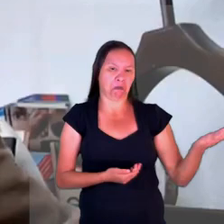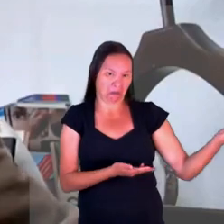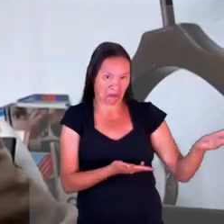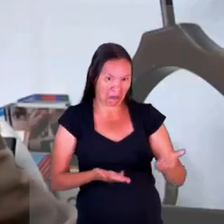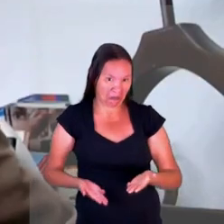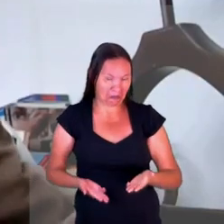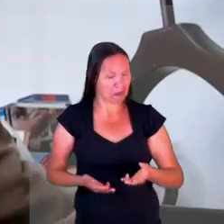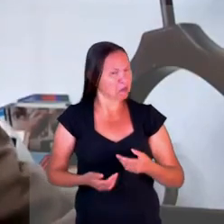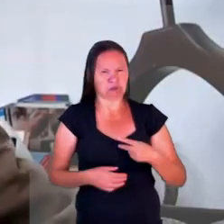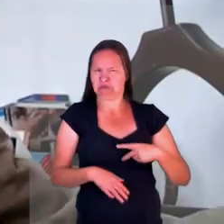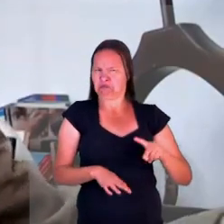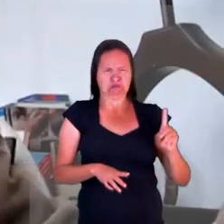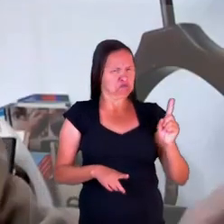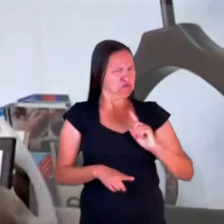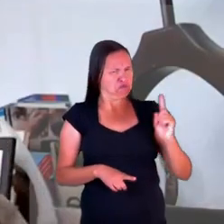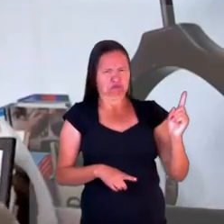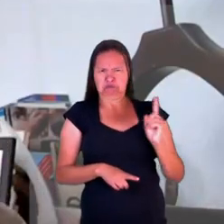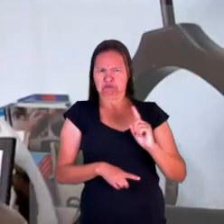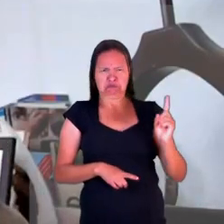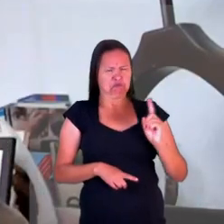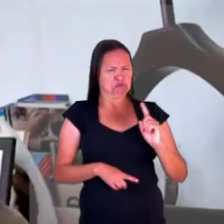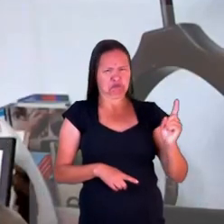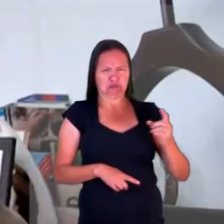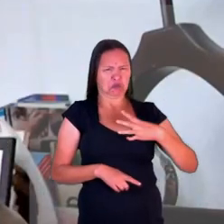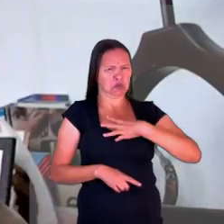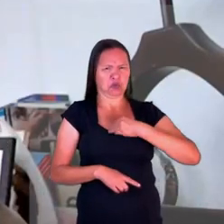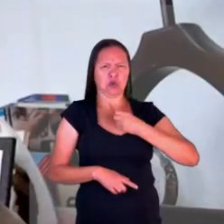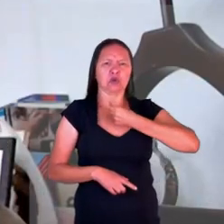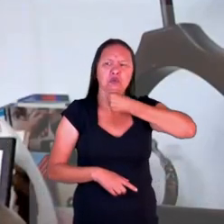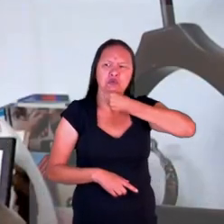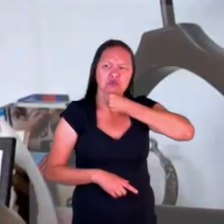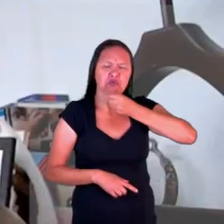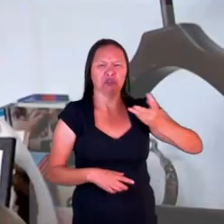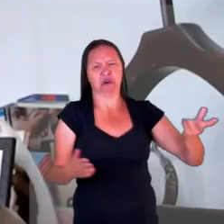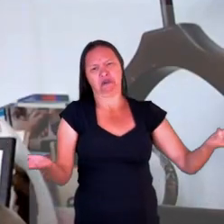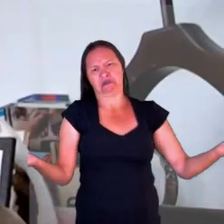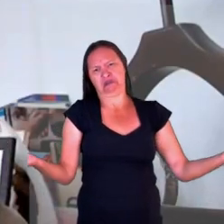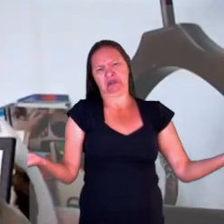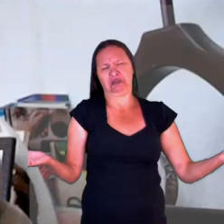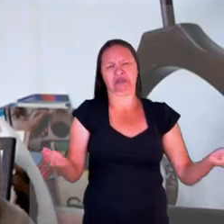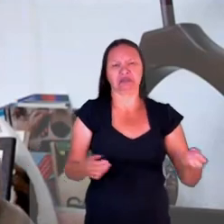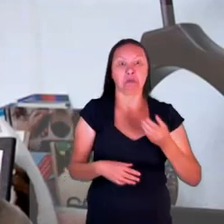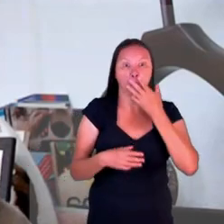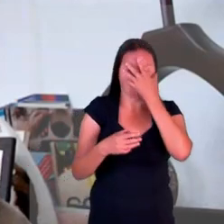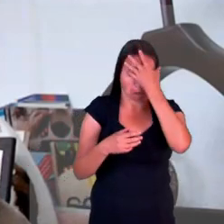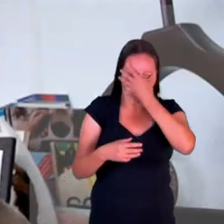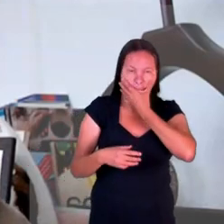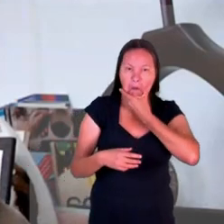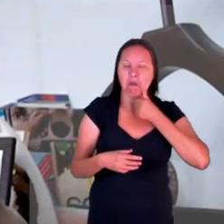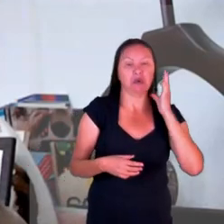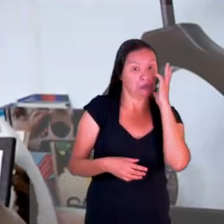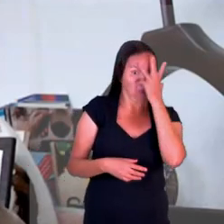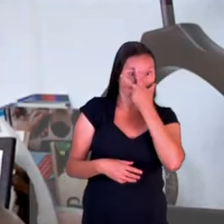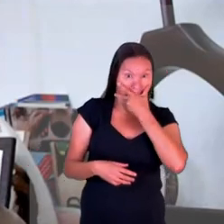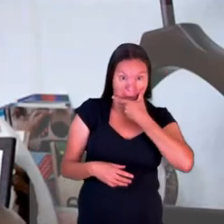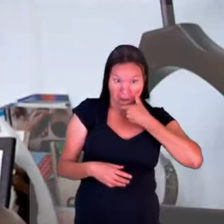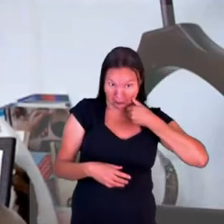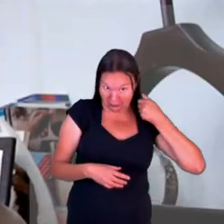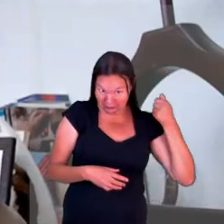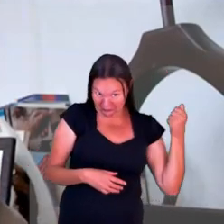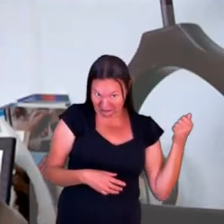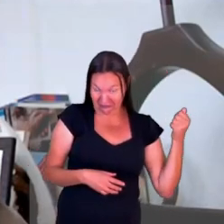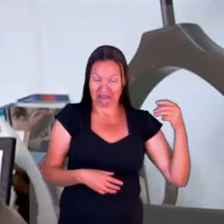porque não é possível né tão tão tão conservada e tão bonita como como a s